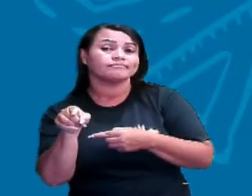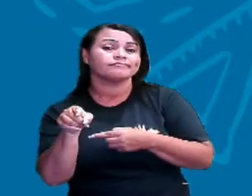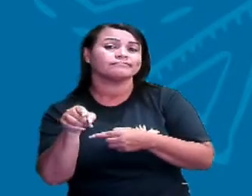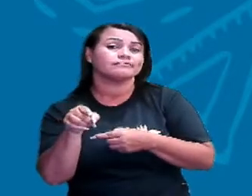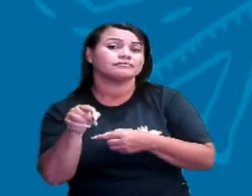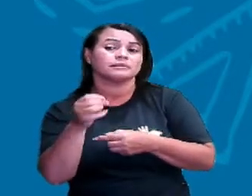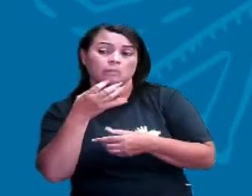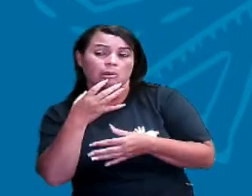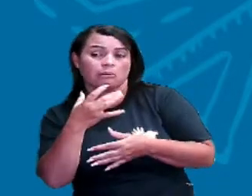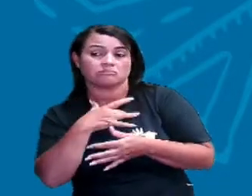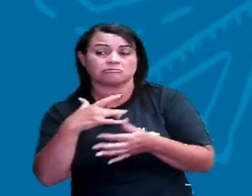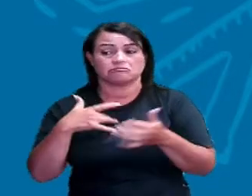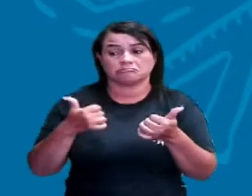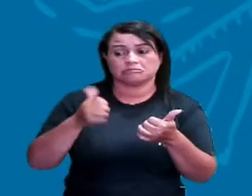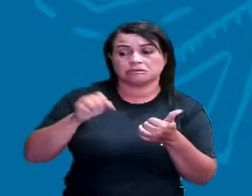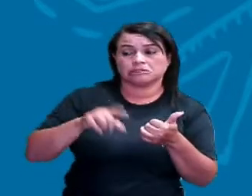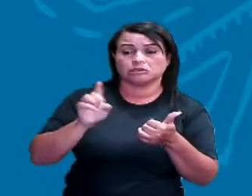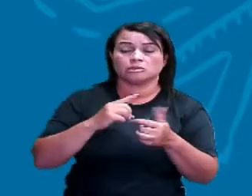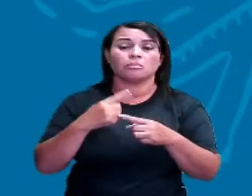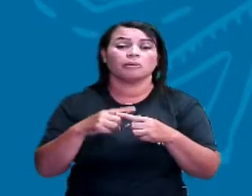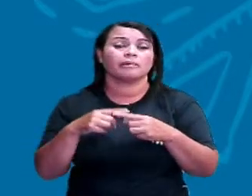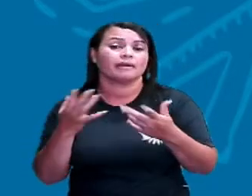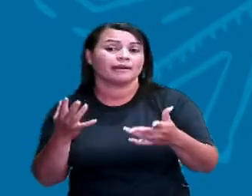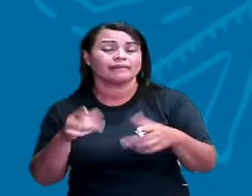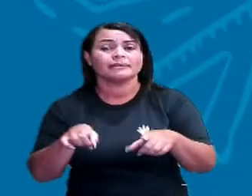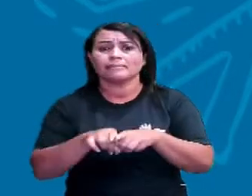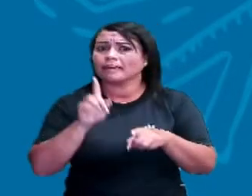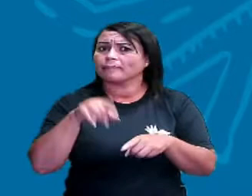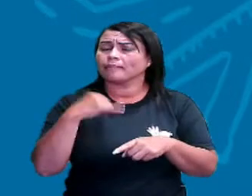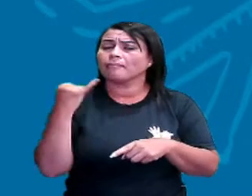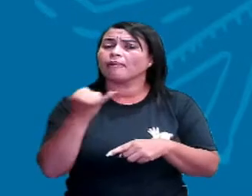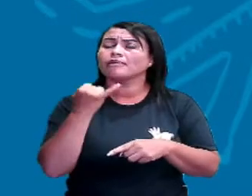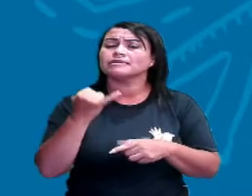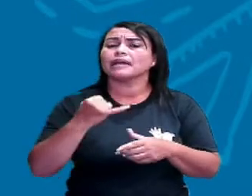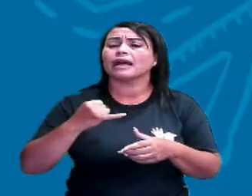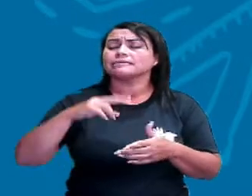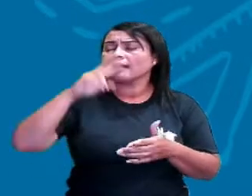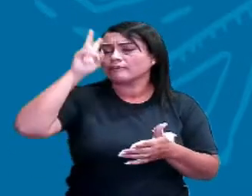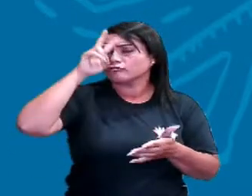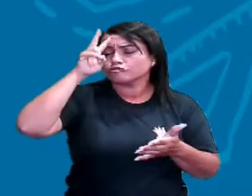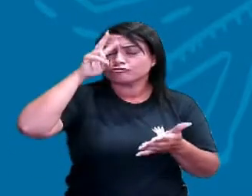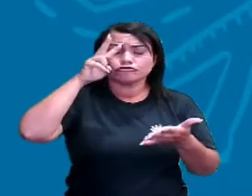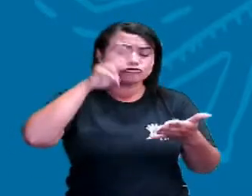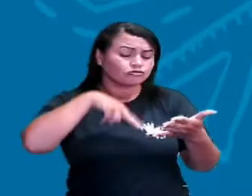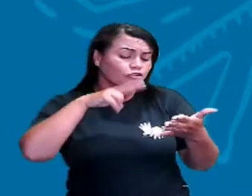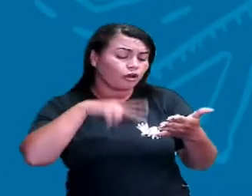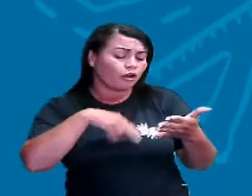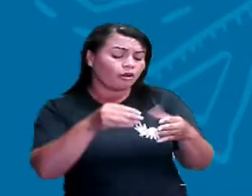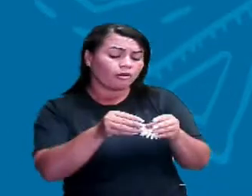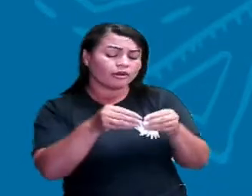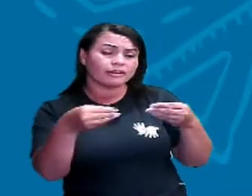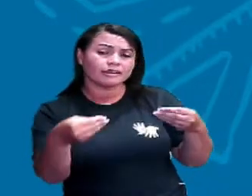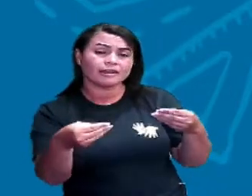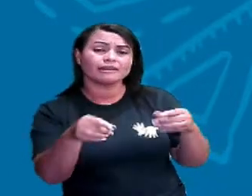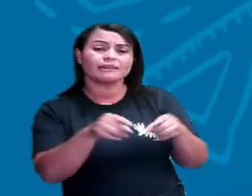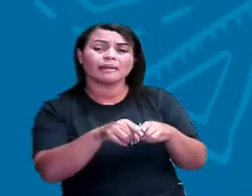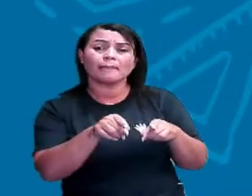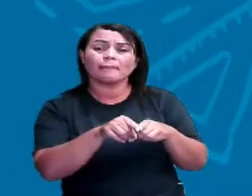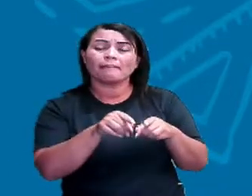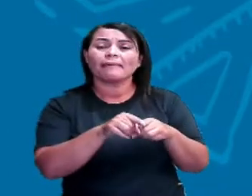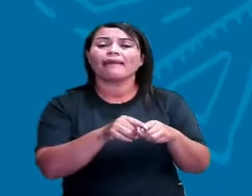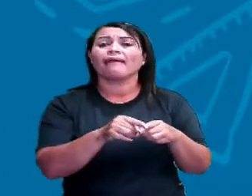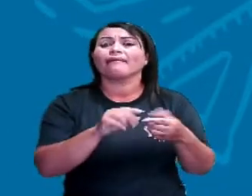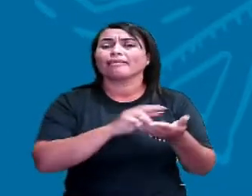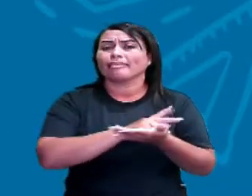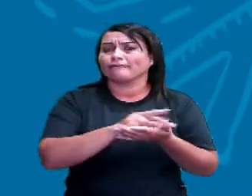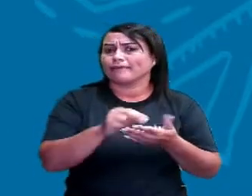É importante a gente ler contos de fadas. É importante a gente ler histórias, fábulas,